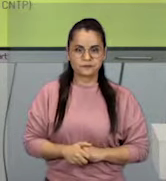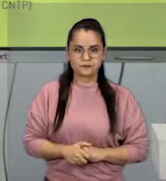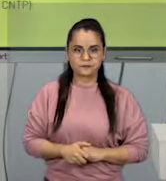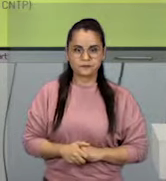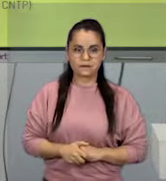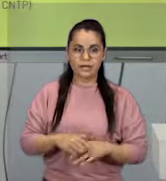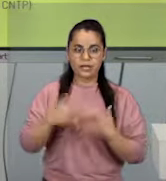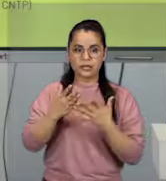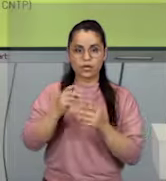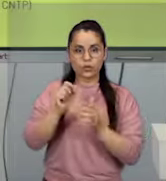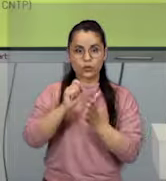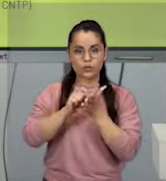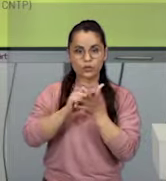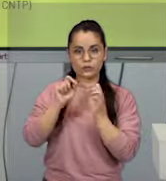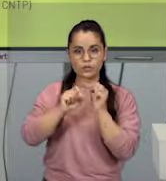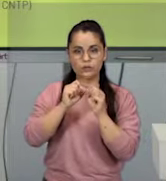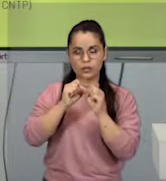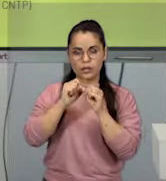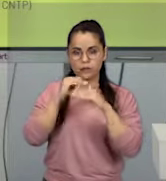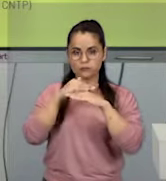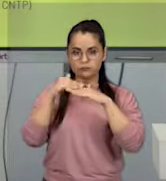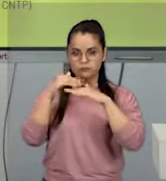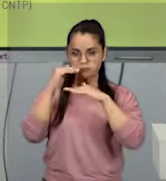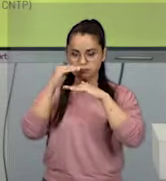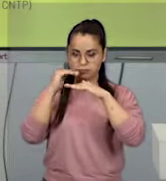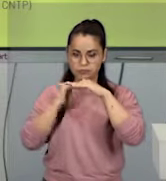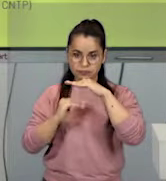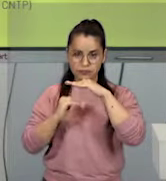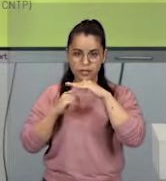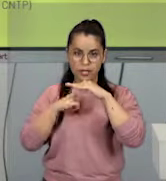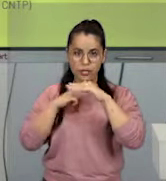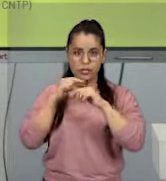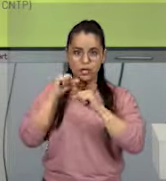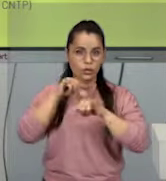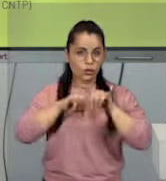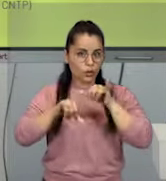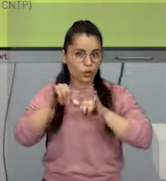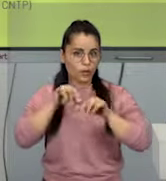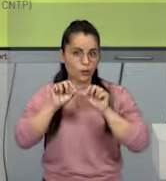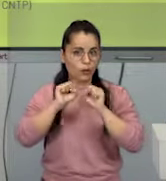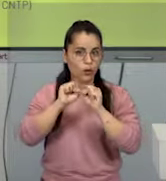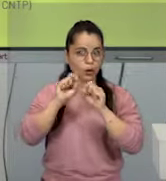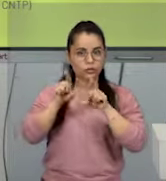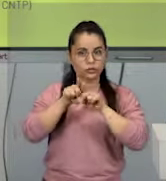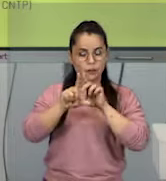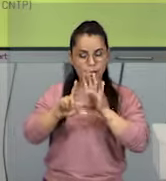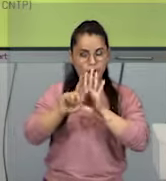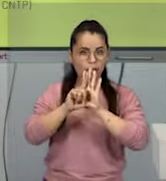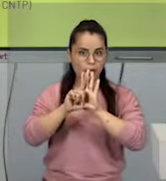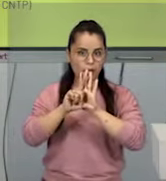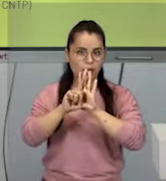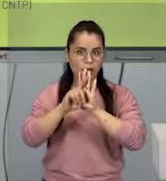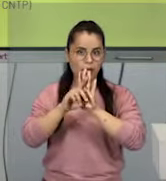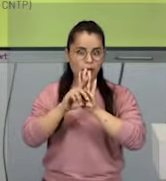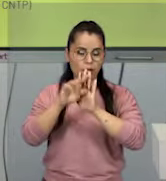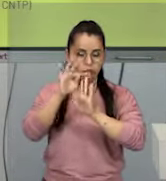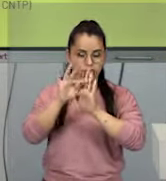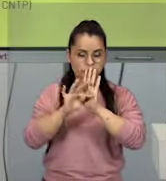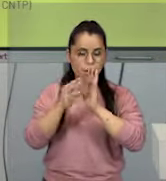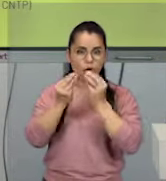e quando nós escrevamos uma equação termoquímica nós podemos também aplicar as leis da estequiometria